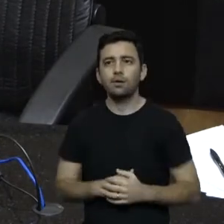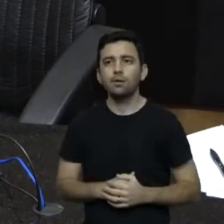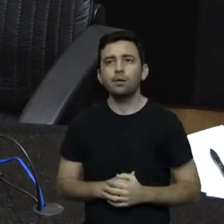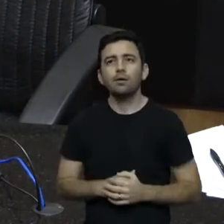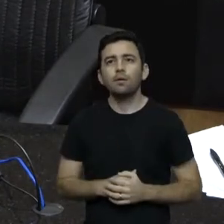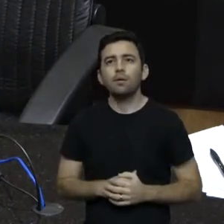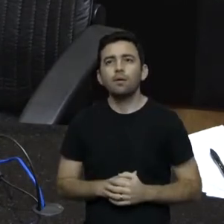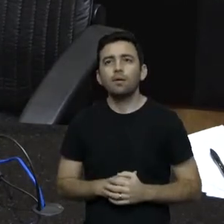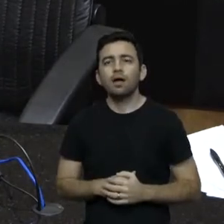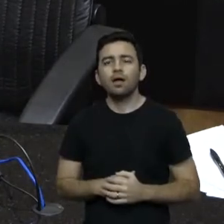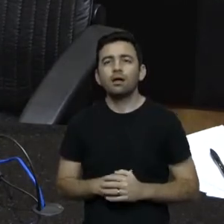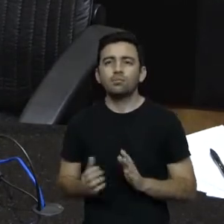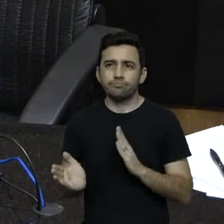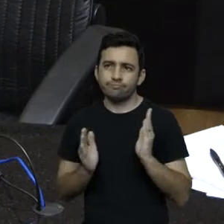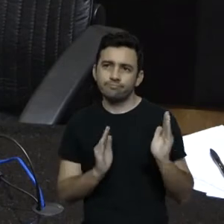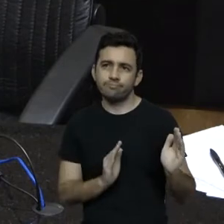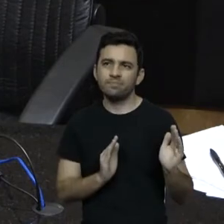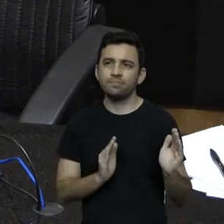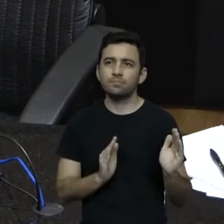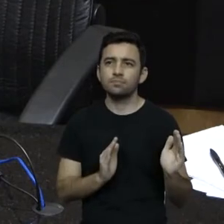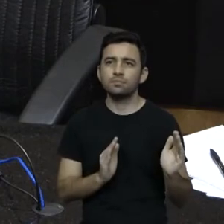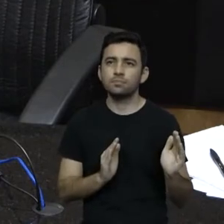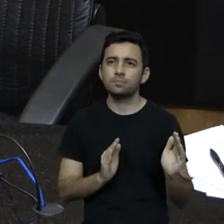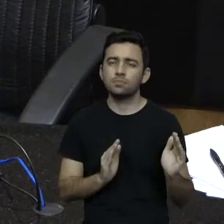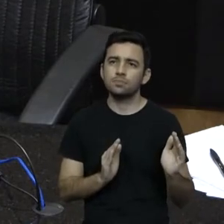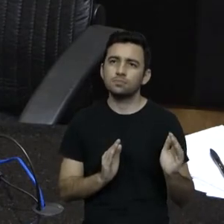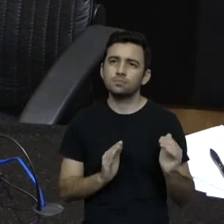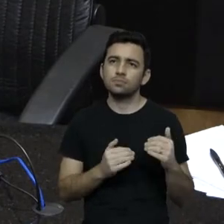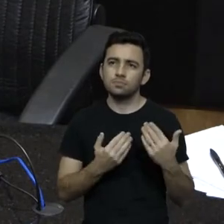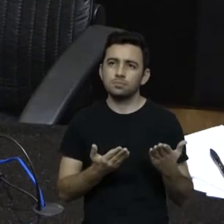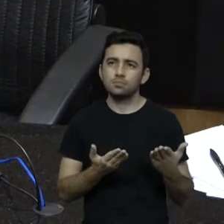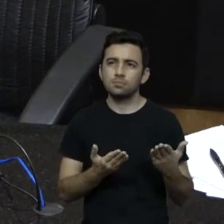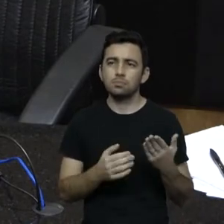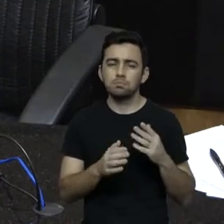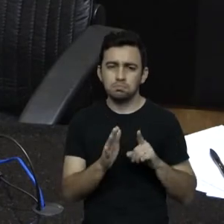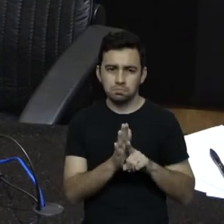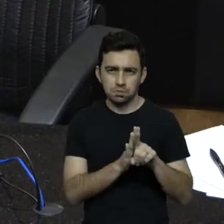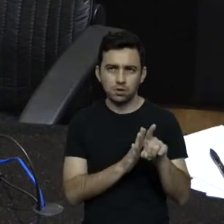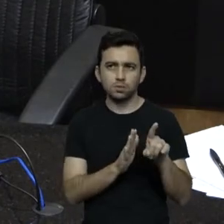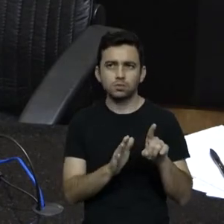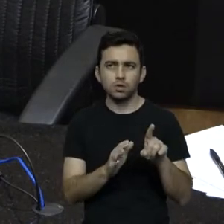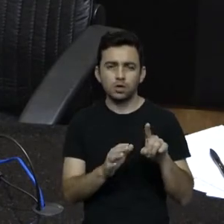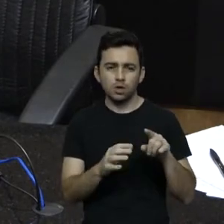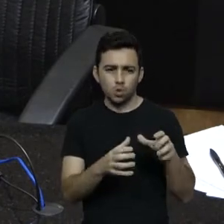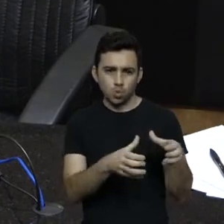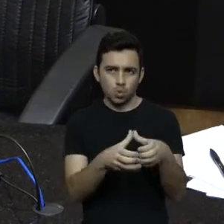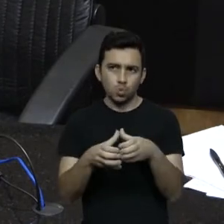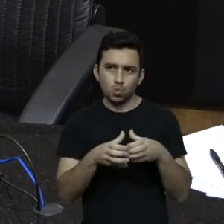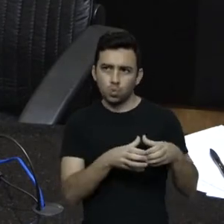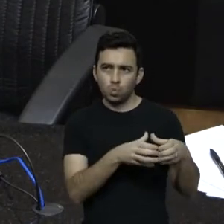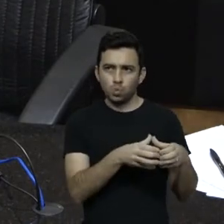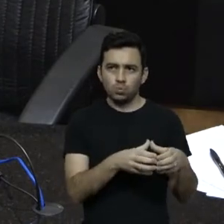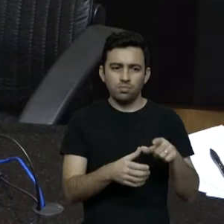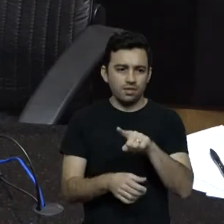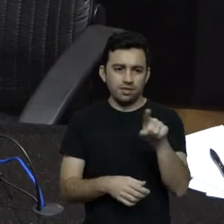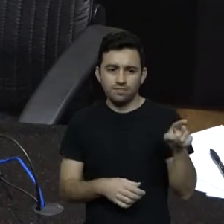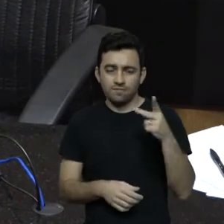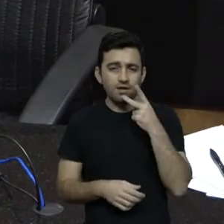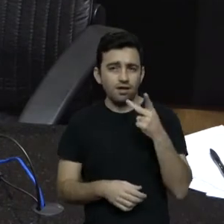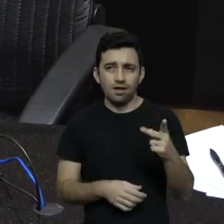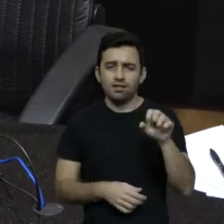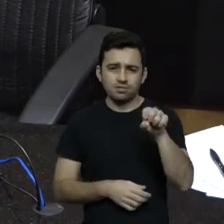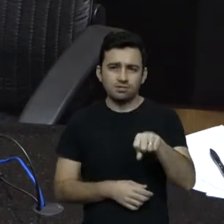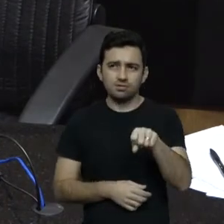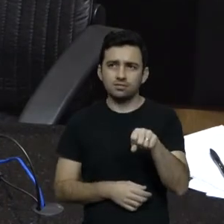se disse é por um lado se disse que foi consultado os setores e os setores disseram sim